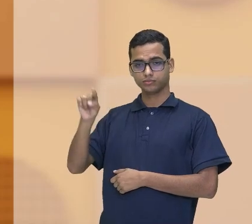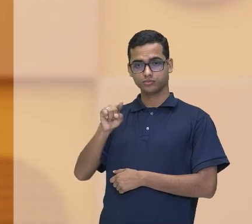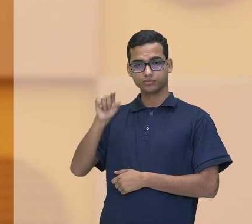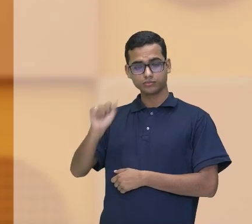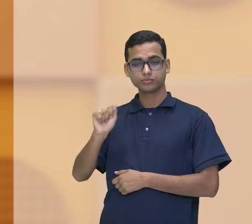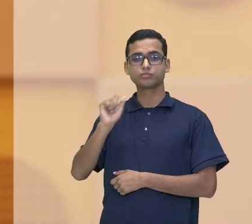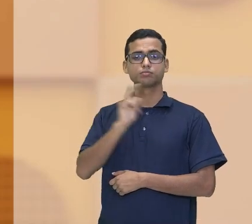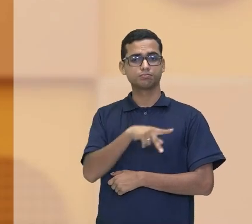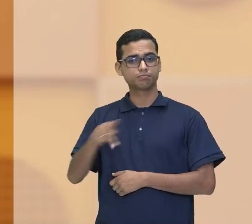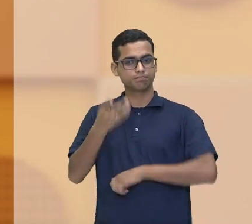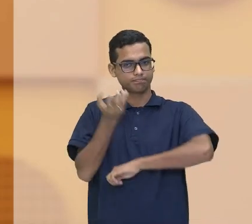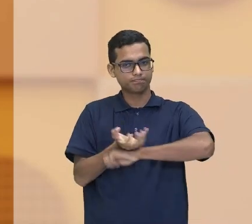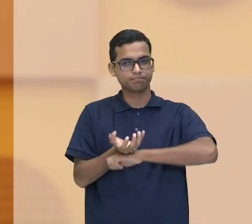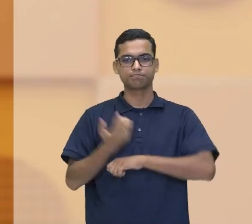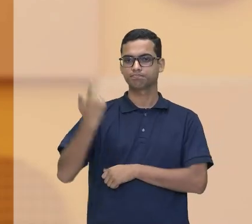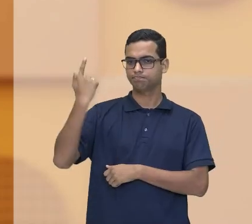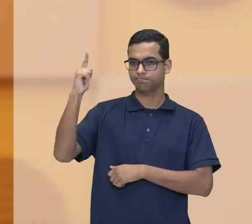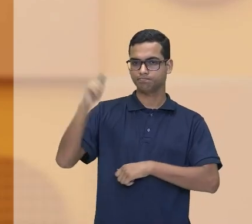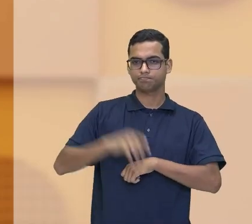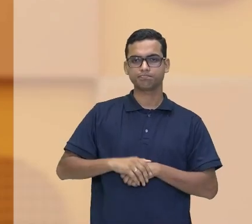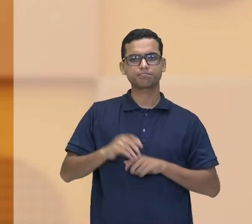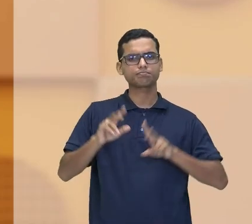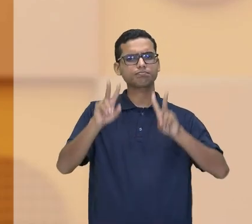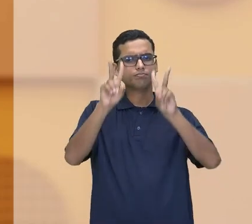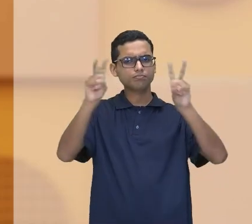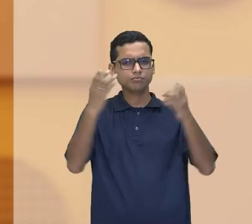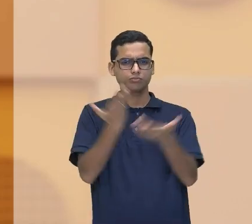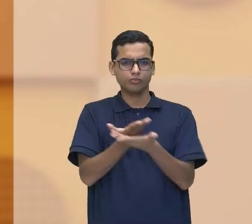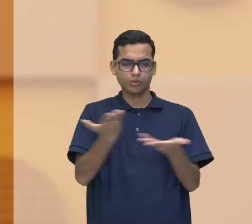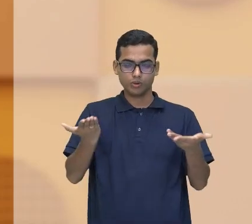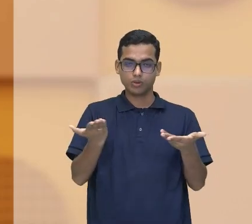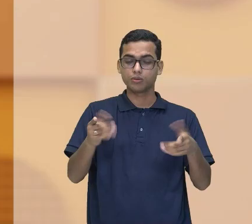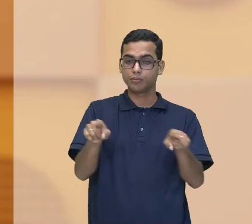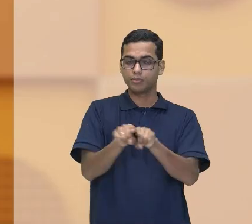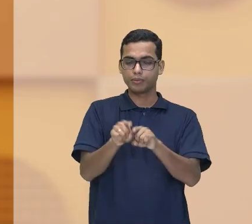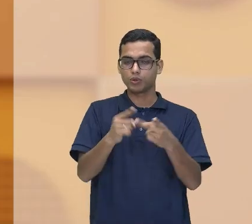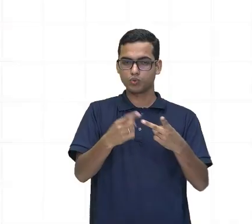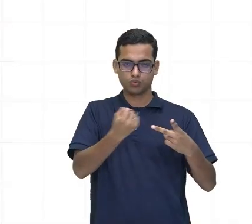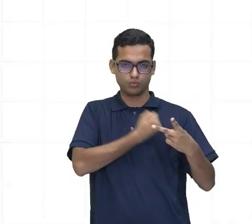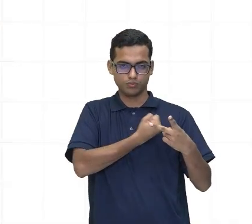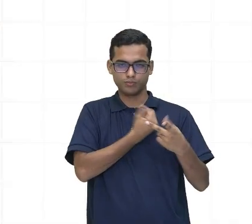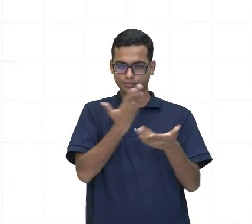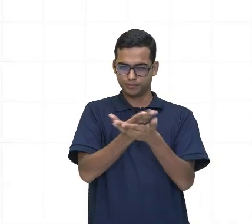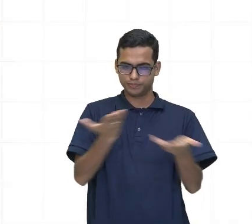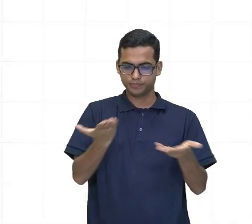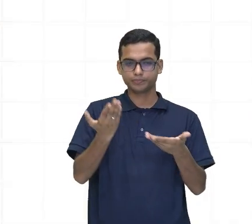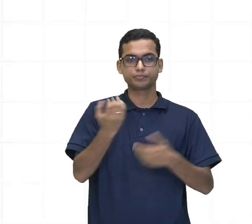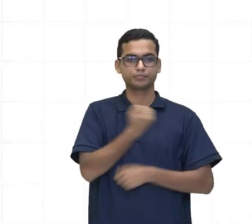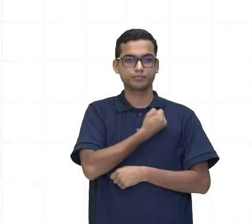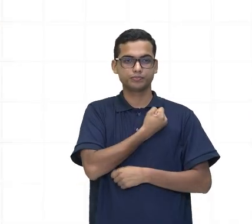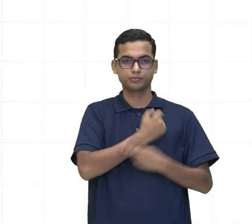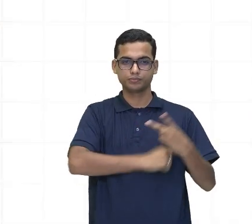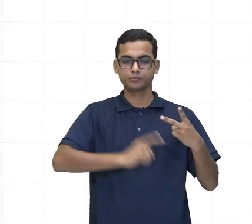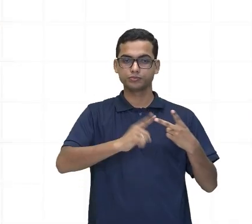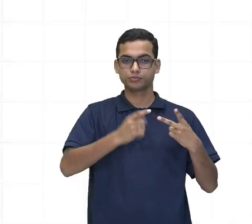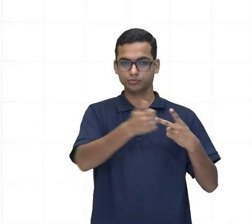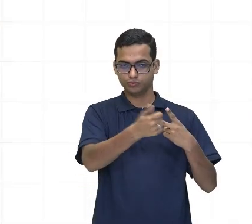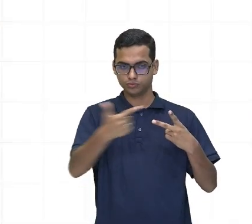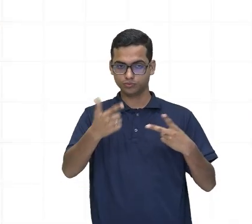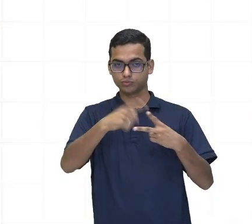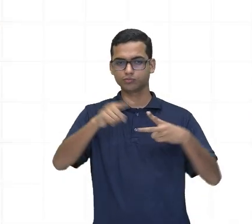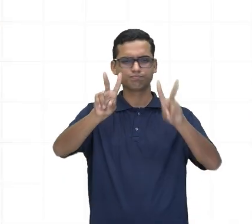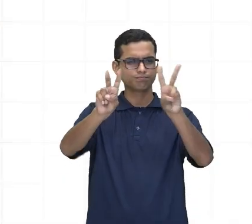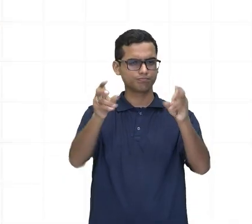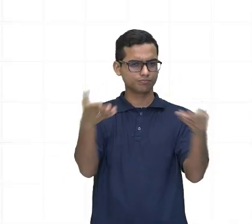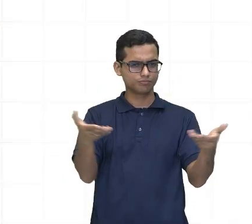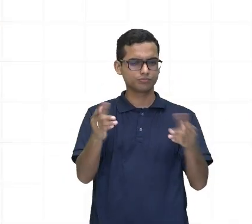de Geografia. Vamos verificar o número da nossa aula? Então, temos aí a nossa aula de número 12, com